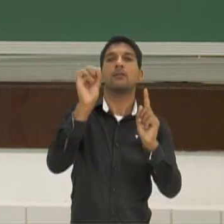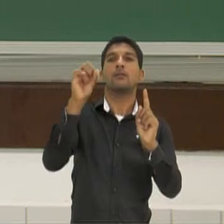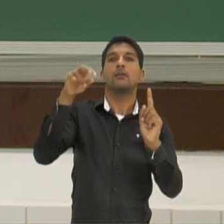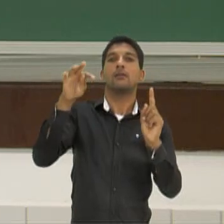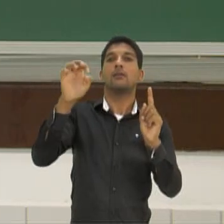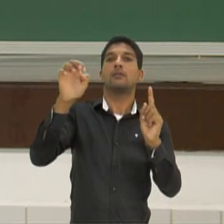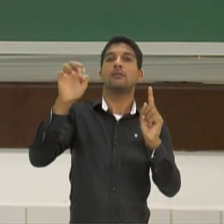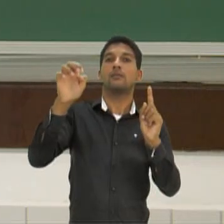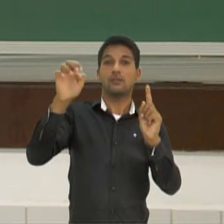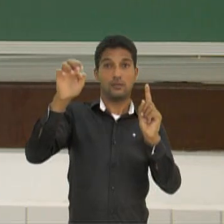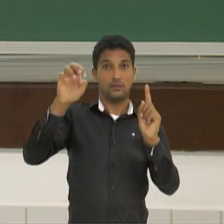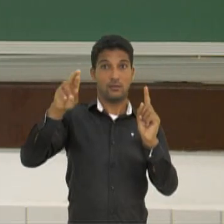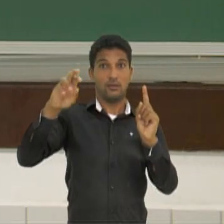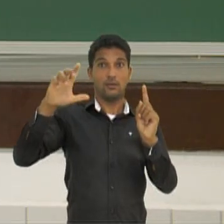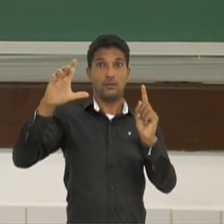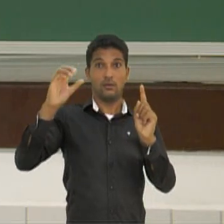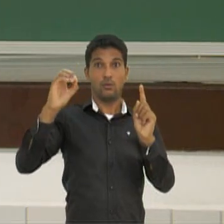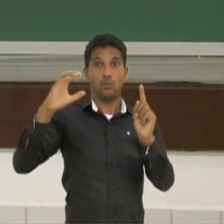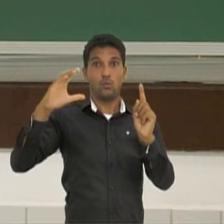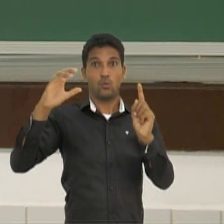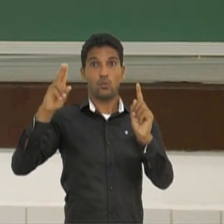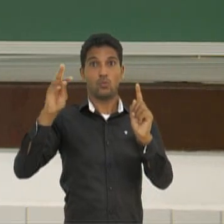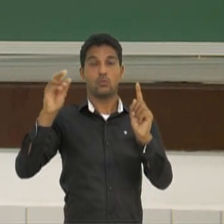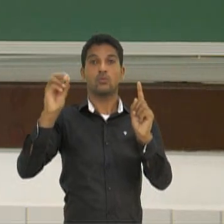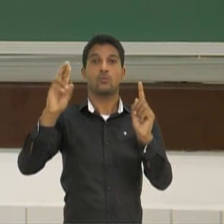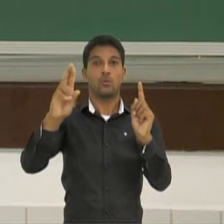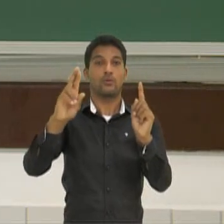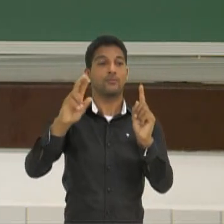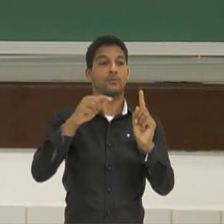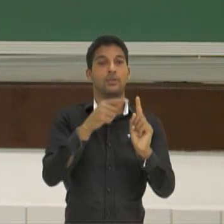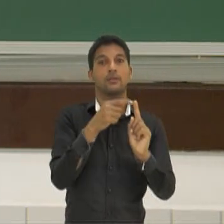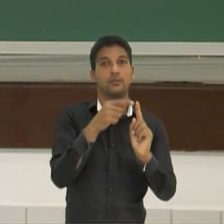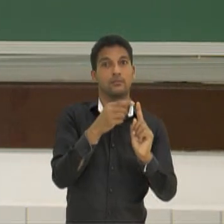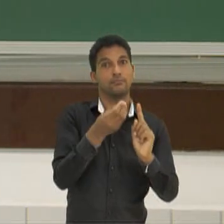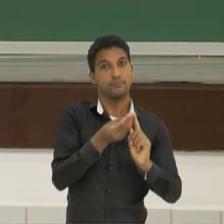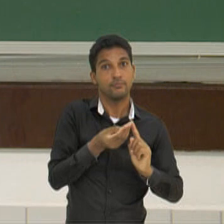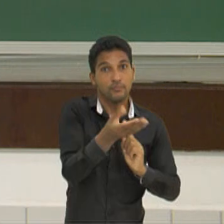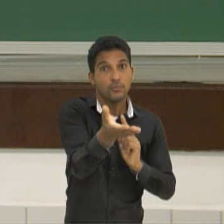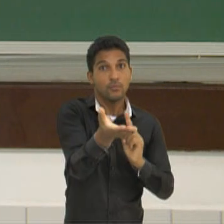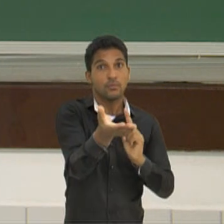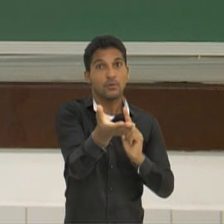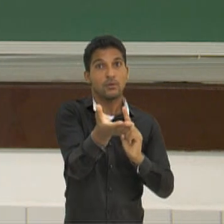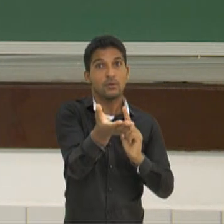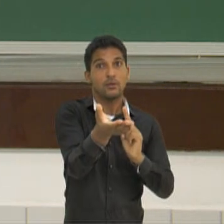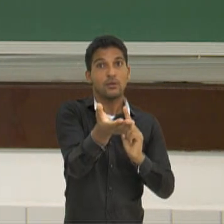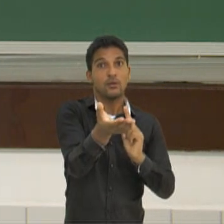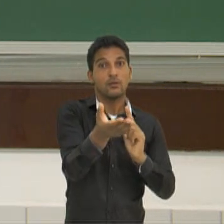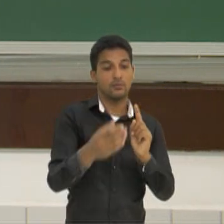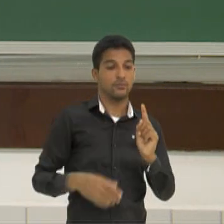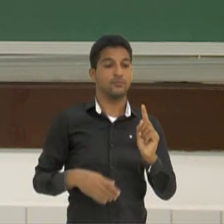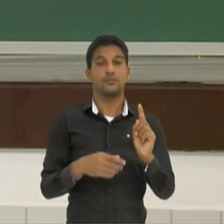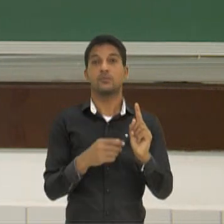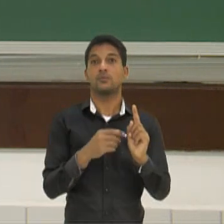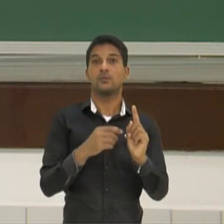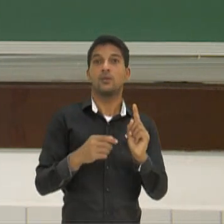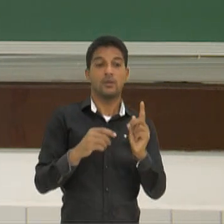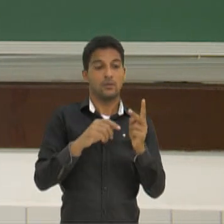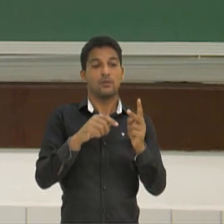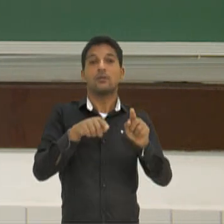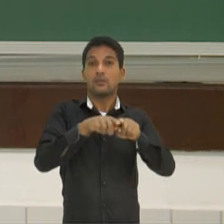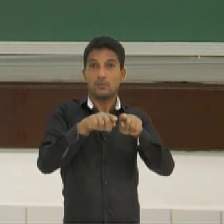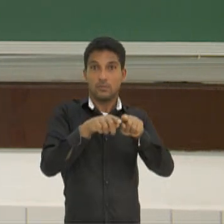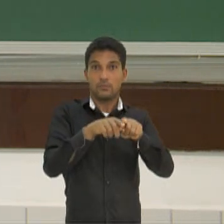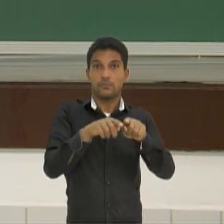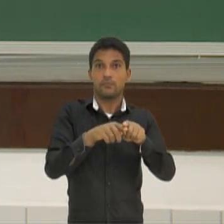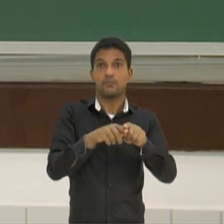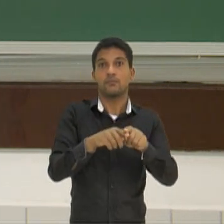mensagem? Tanto a pessoa que emite a mensagem, o emissor, como o receptor, a pessoa que recebe a mensagem, né? Mas para que as pessoas